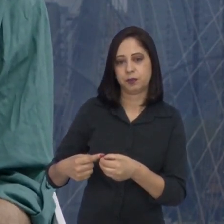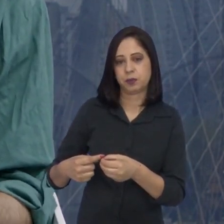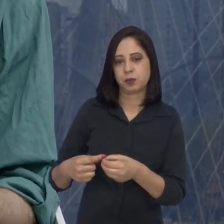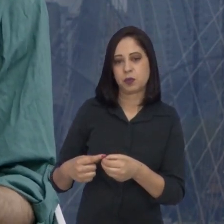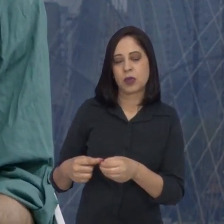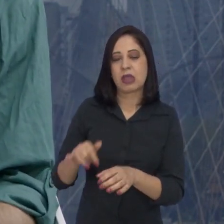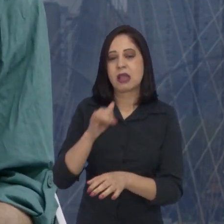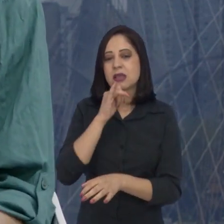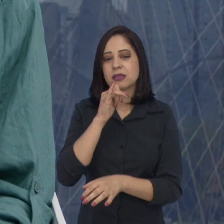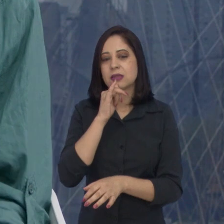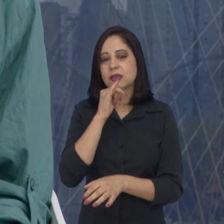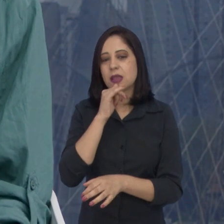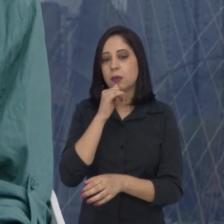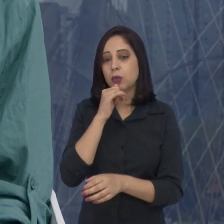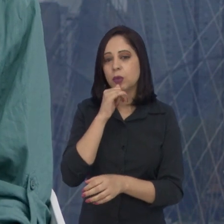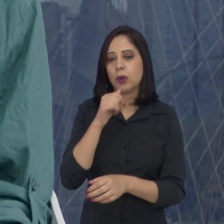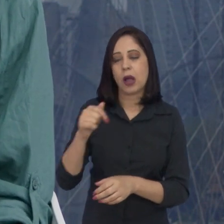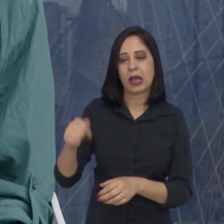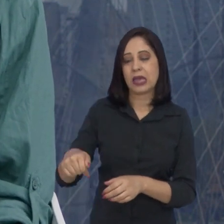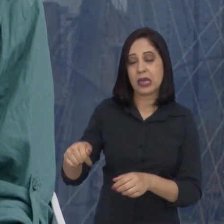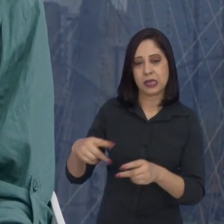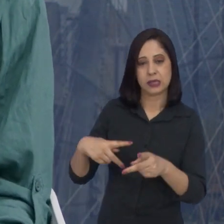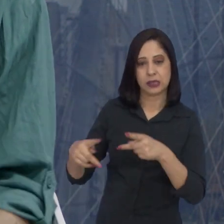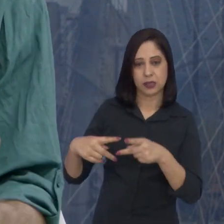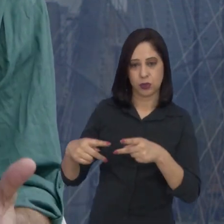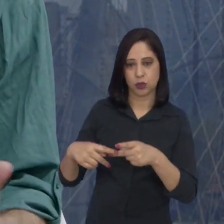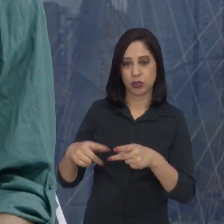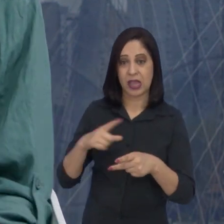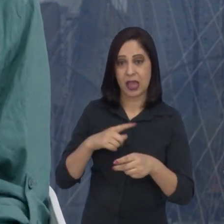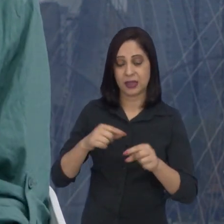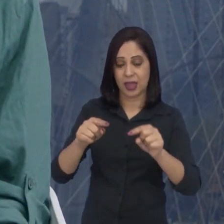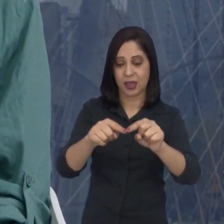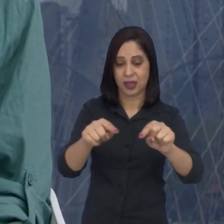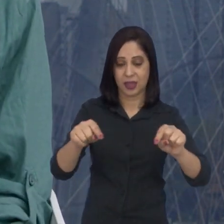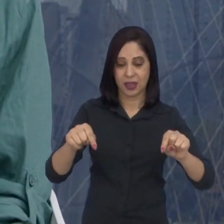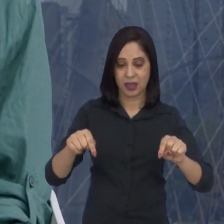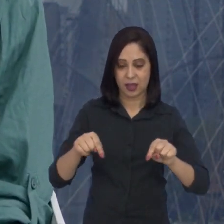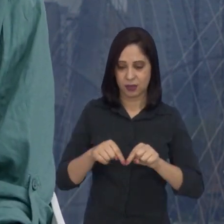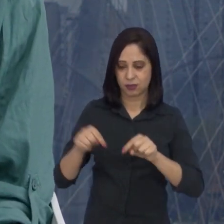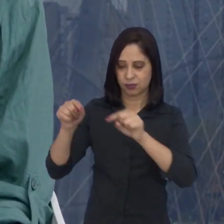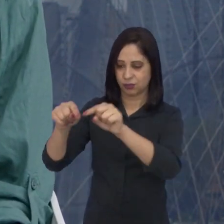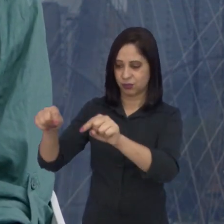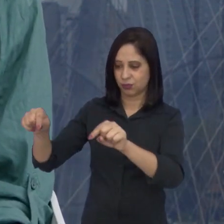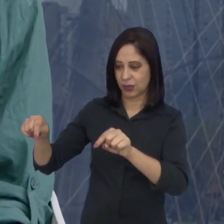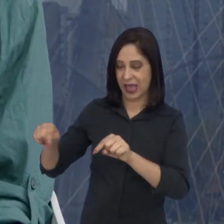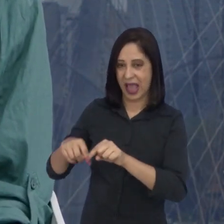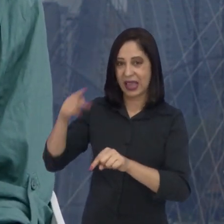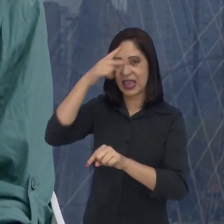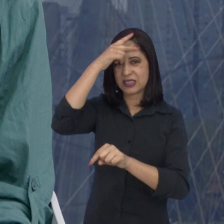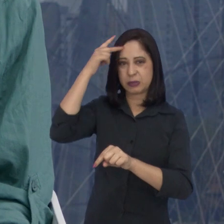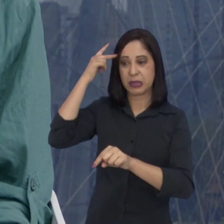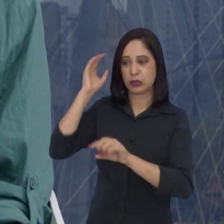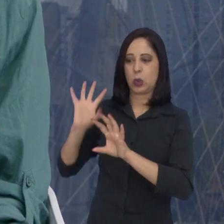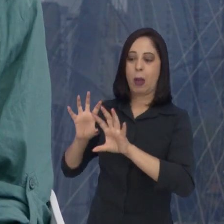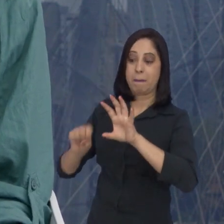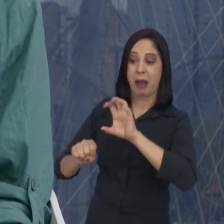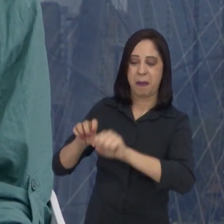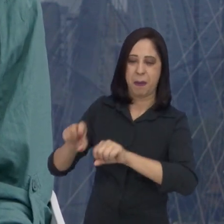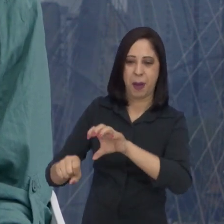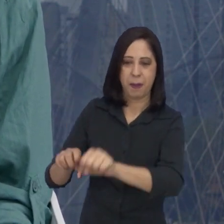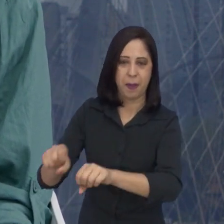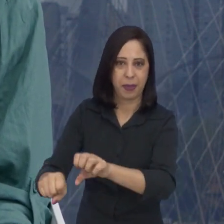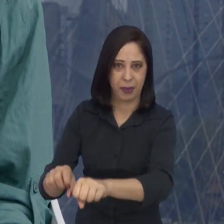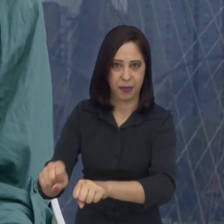da quantidade de loteamentos ou áreas ocupadas de maneira irregular, é que há uma reflexão a ser